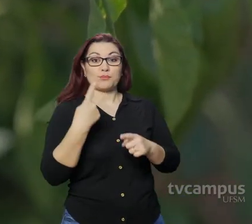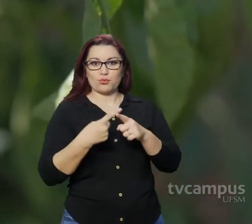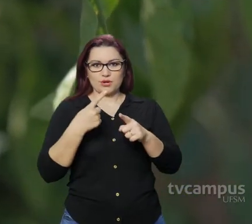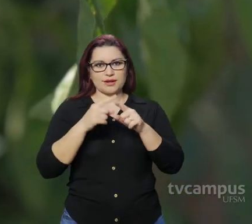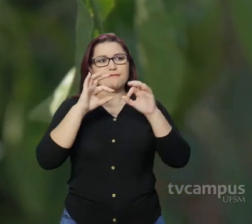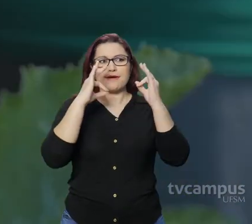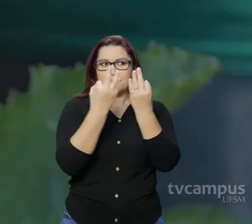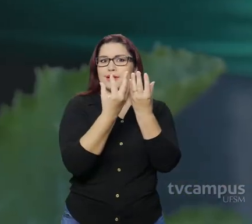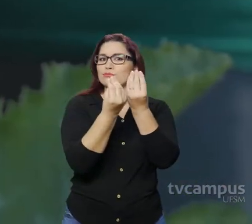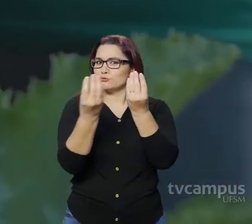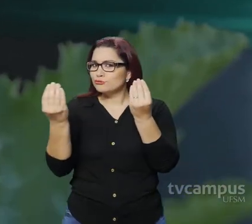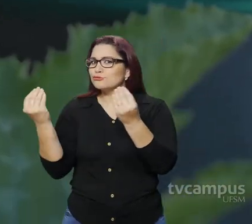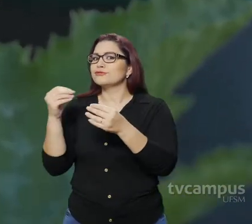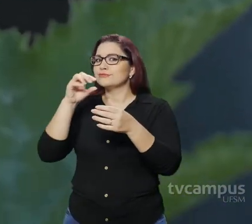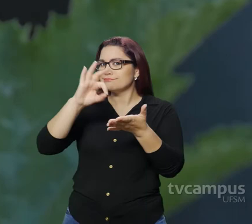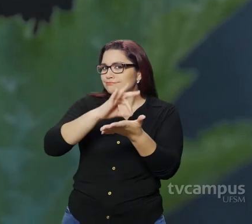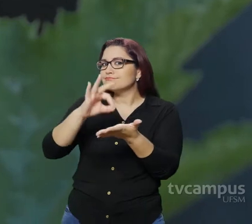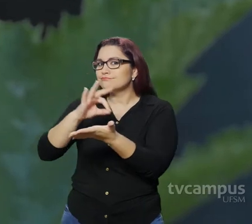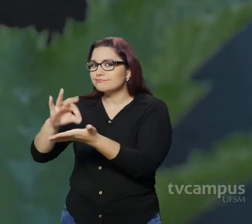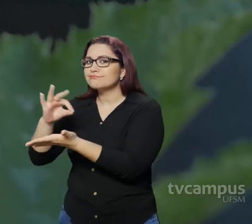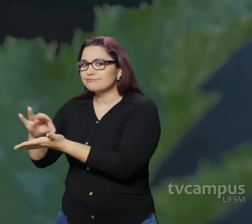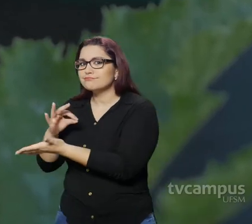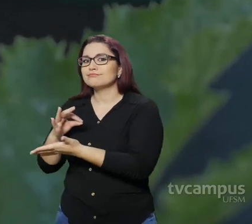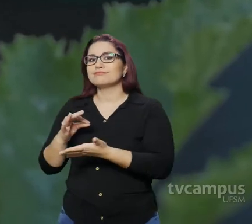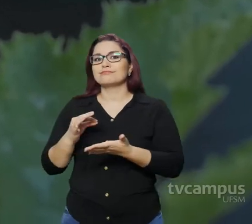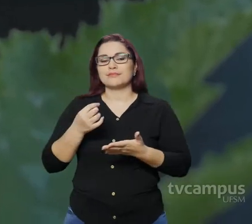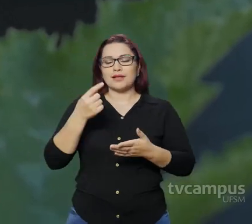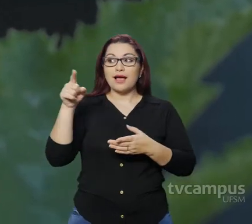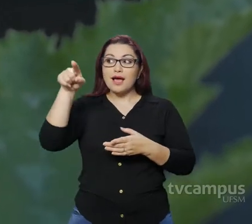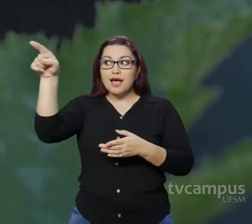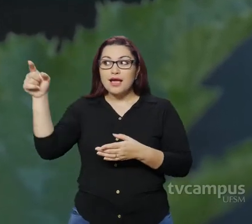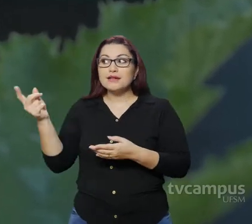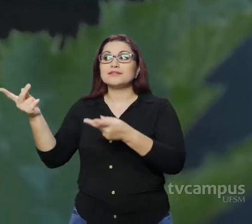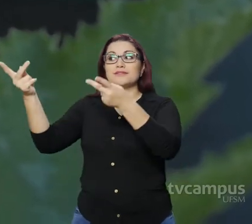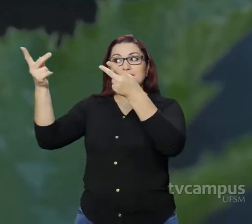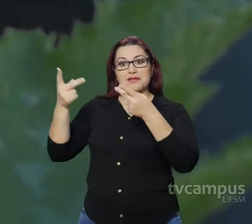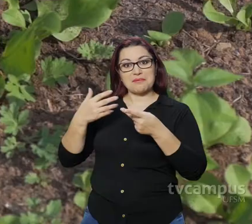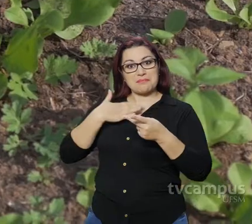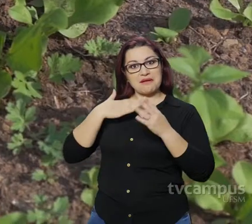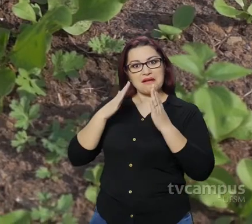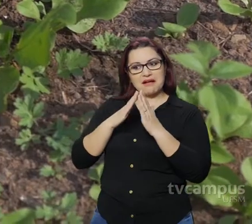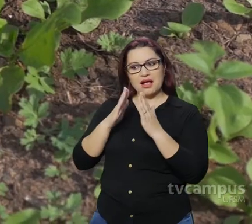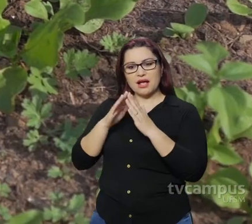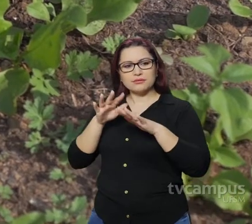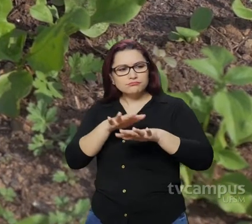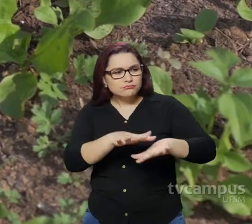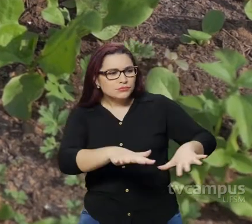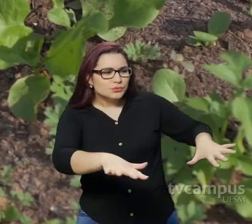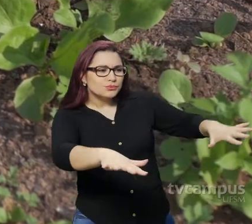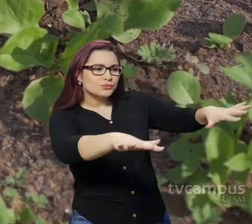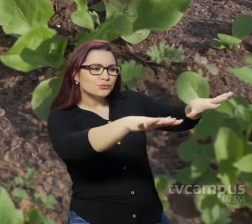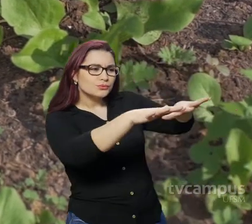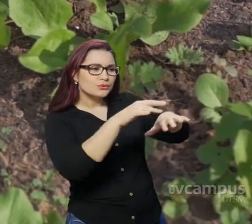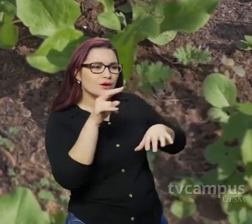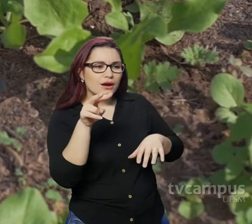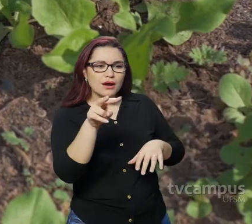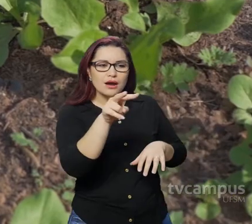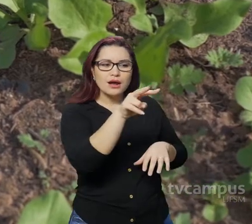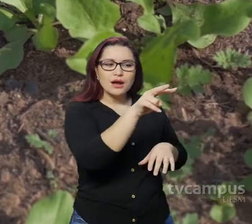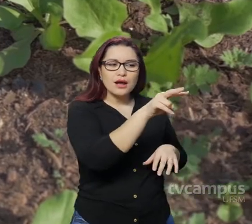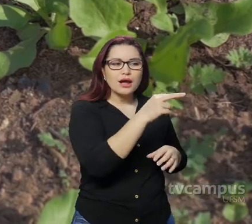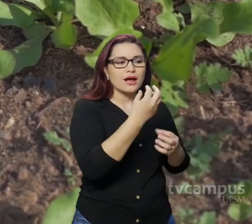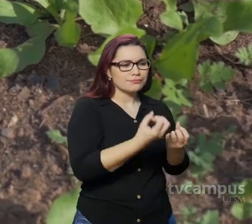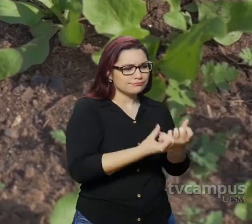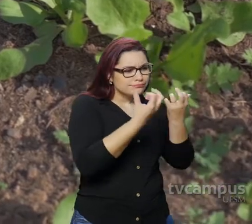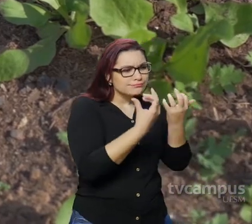nossa horta, que nós tínhamos menos, depois foi aumentada a horta, um pouco mais para cima. Olharam e tudo, disse, bah, é assim que nós queremos, porque tem variedades